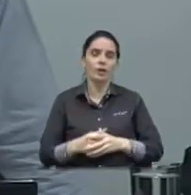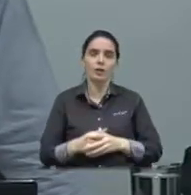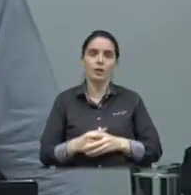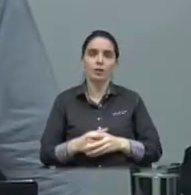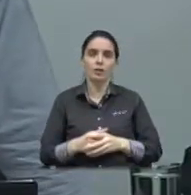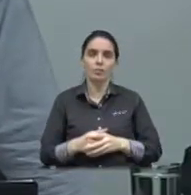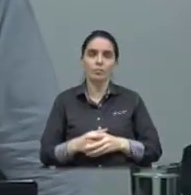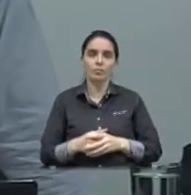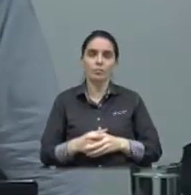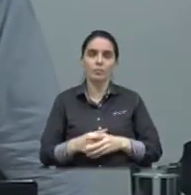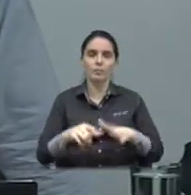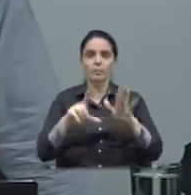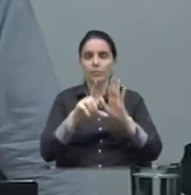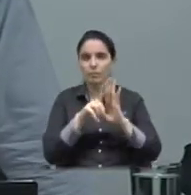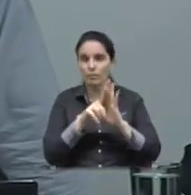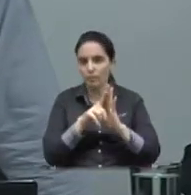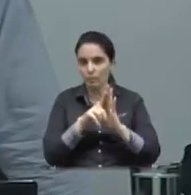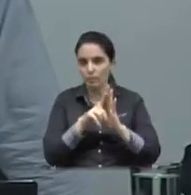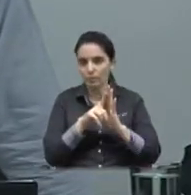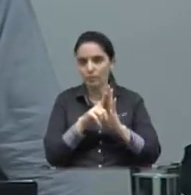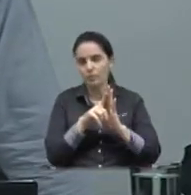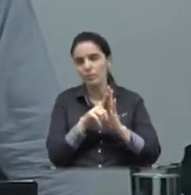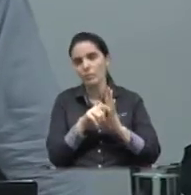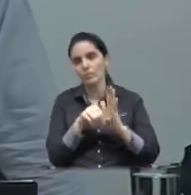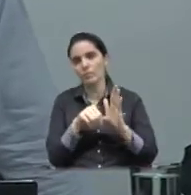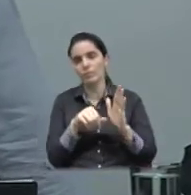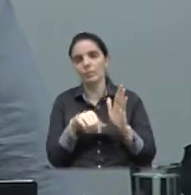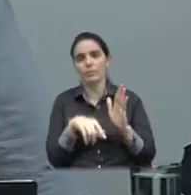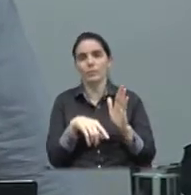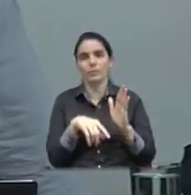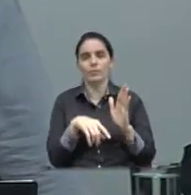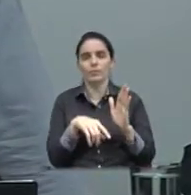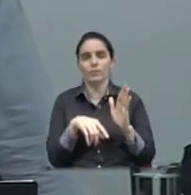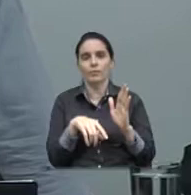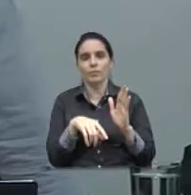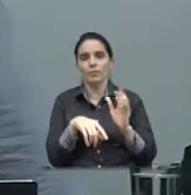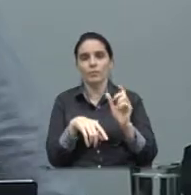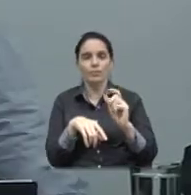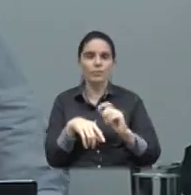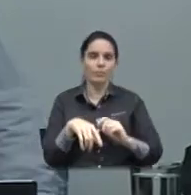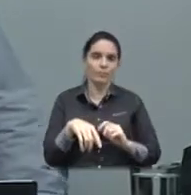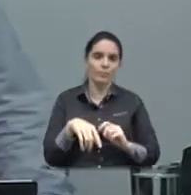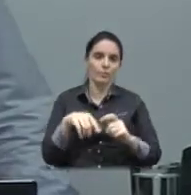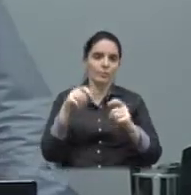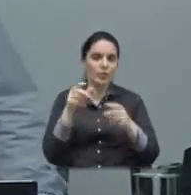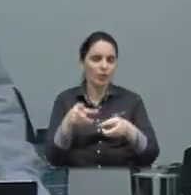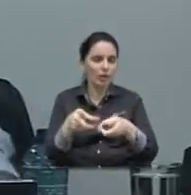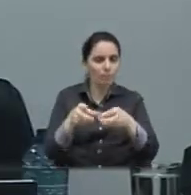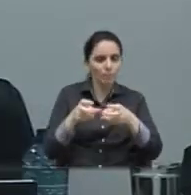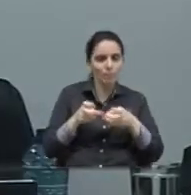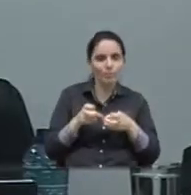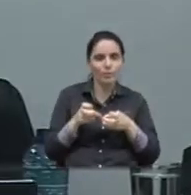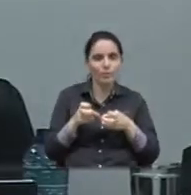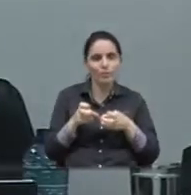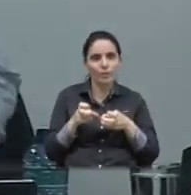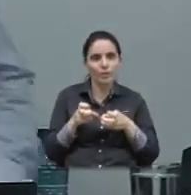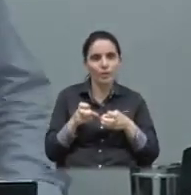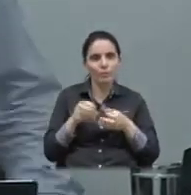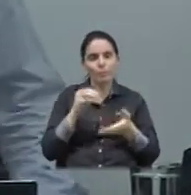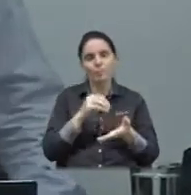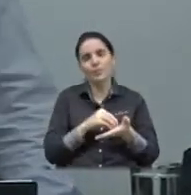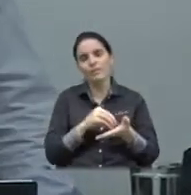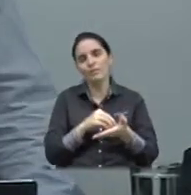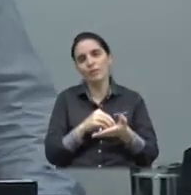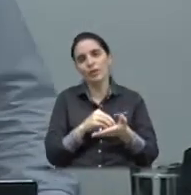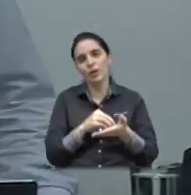as vírgulas que os advogados, nem vou olhar para a vereadora Carol agora, conseguem pegar das leis, faz a pessoa